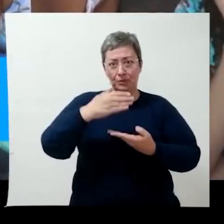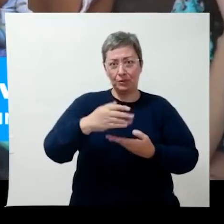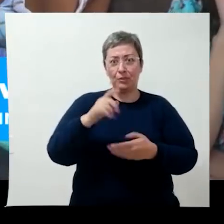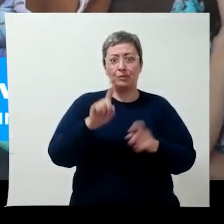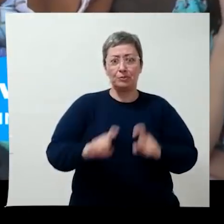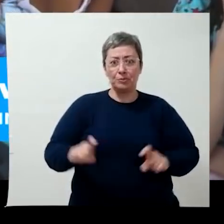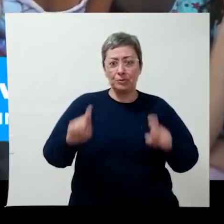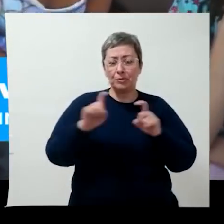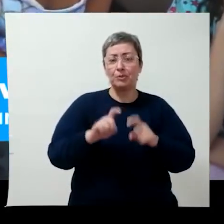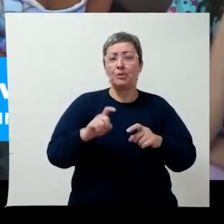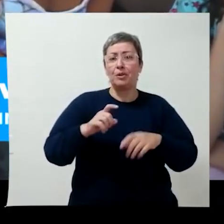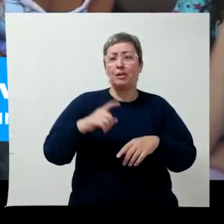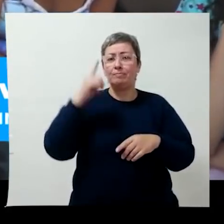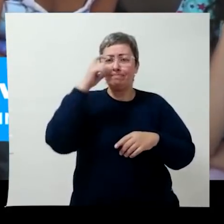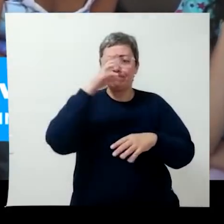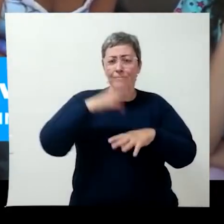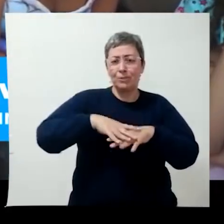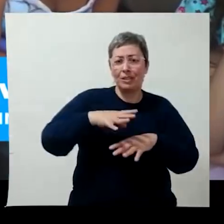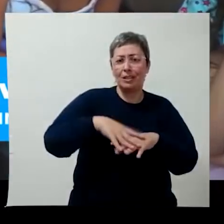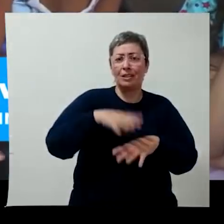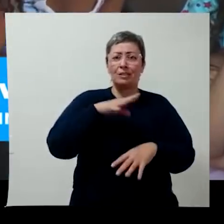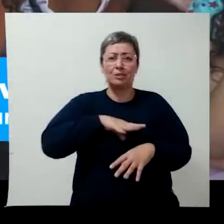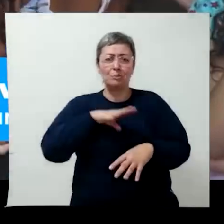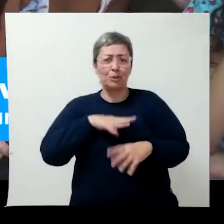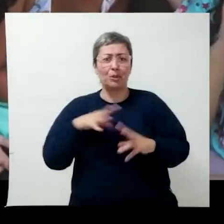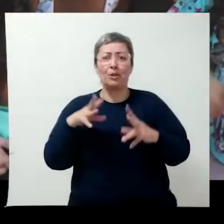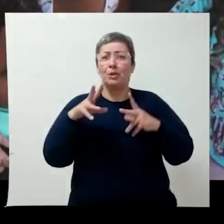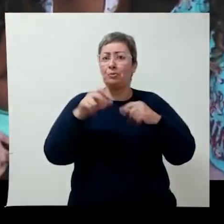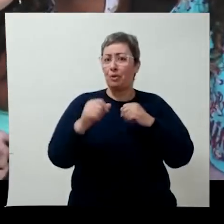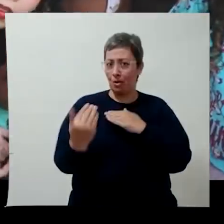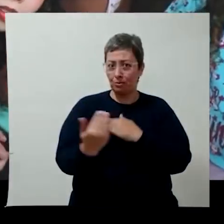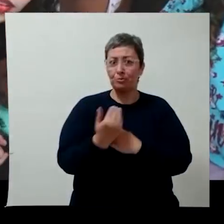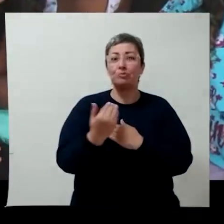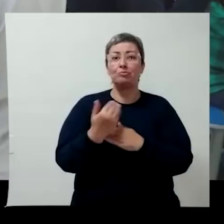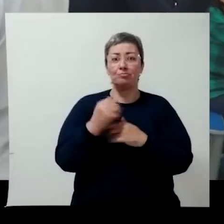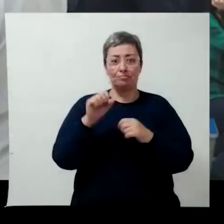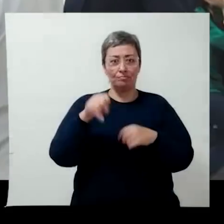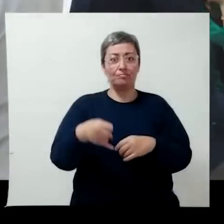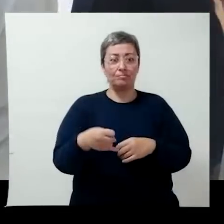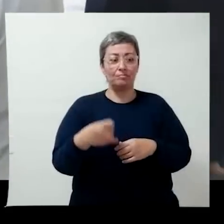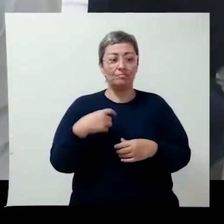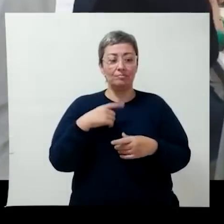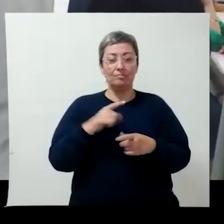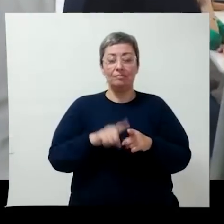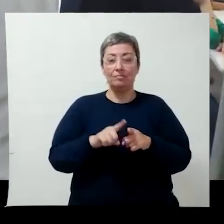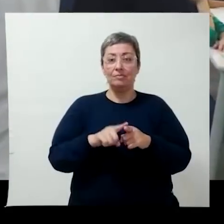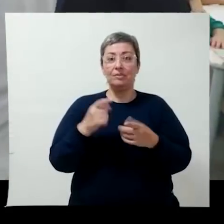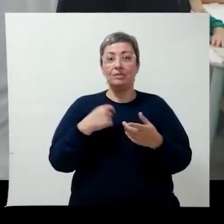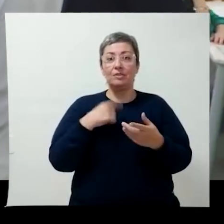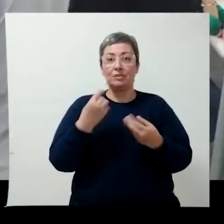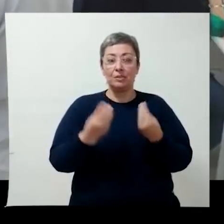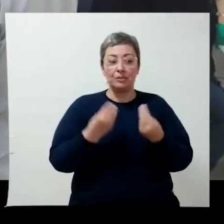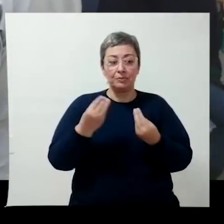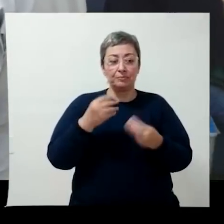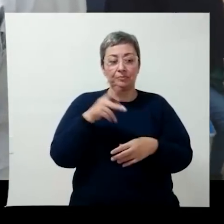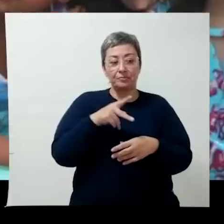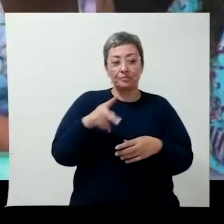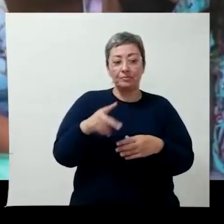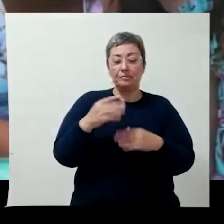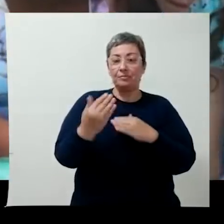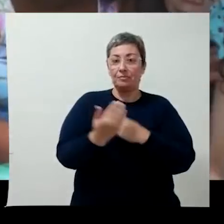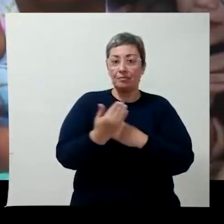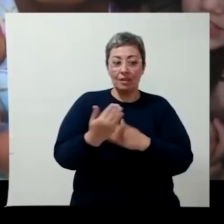muita dificuldade em matemática, português, tudo, porque isso ajuda, né, a quem tem. Isso vai ajudar meu amigo